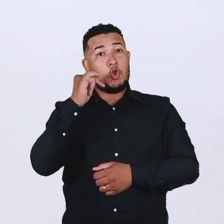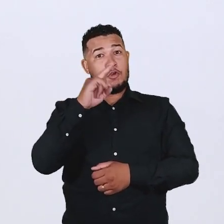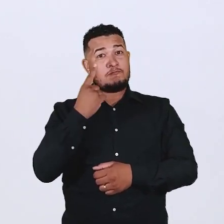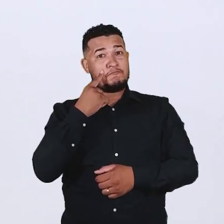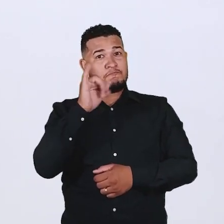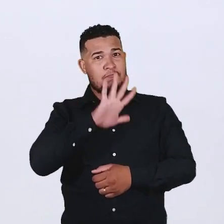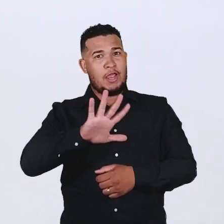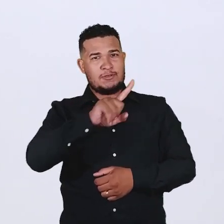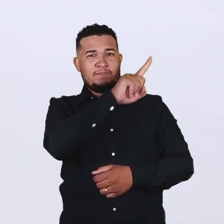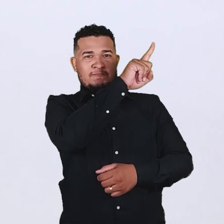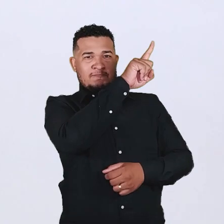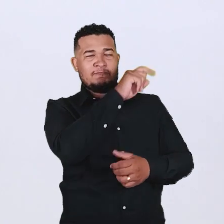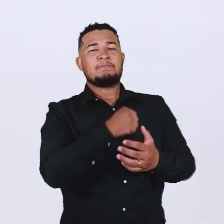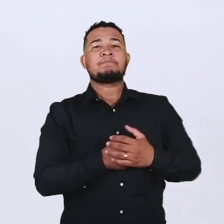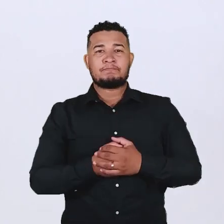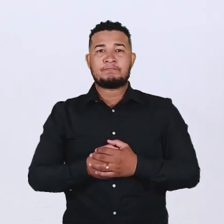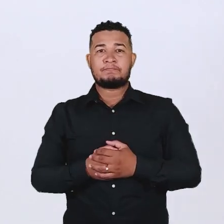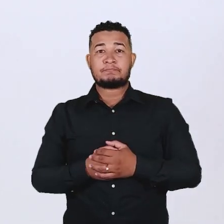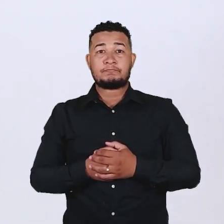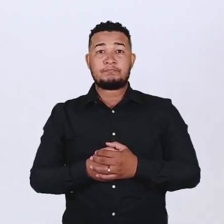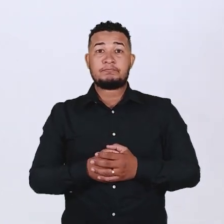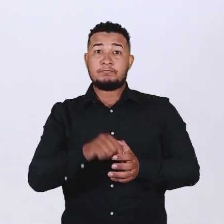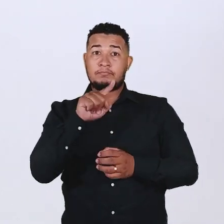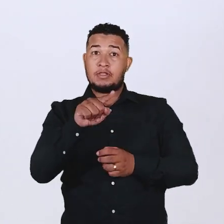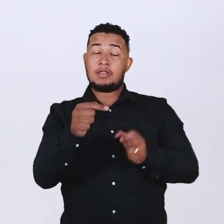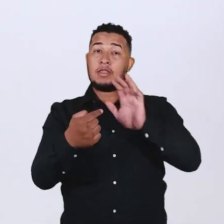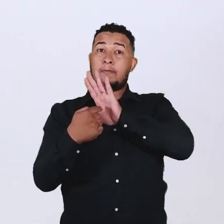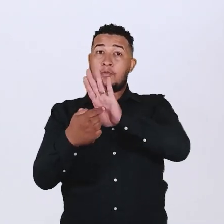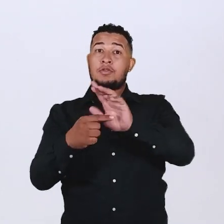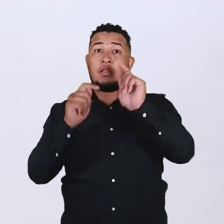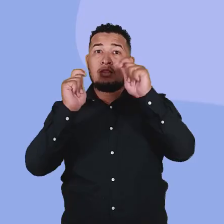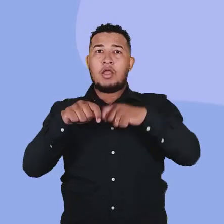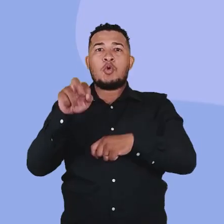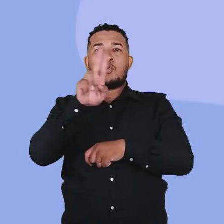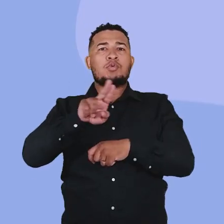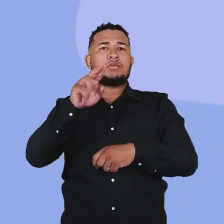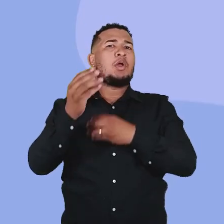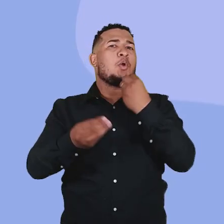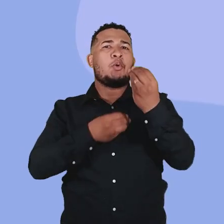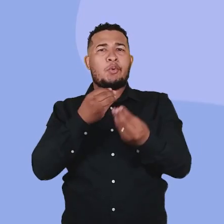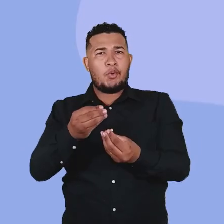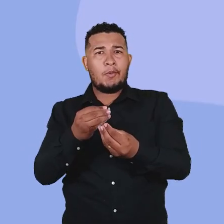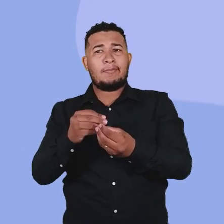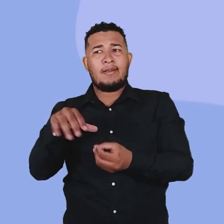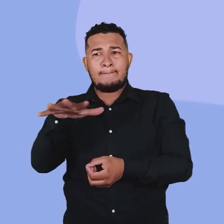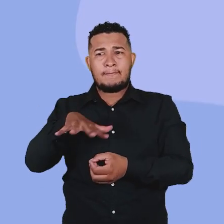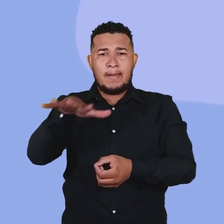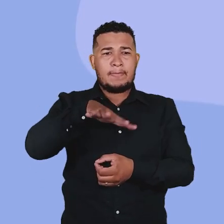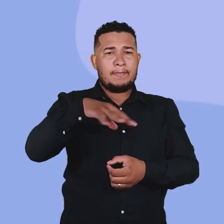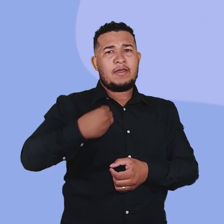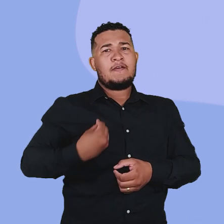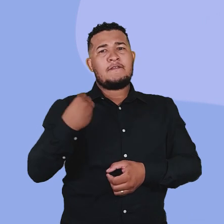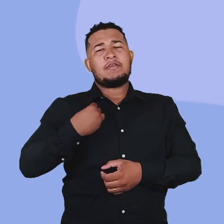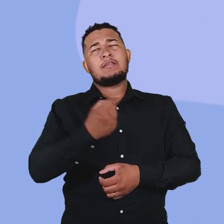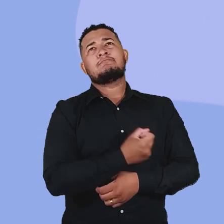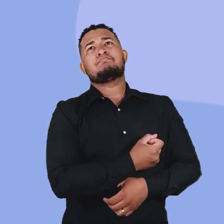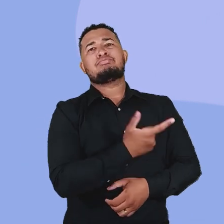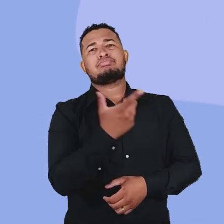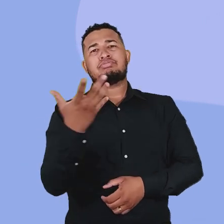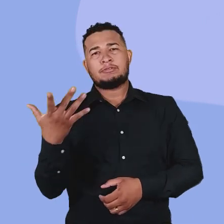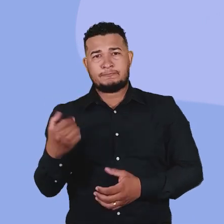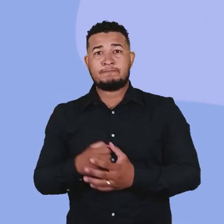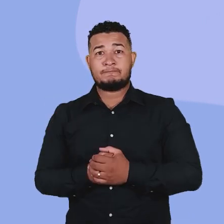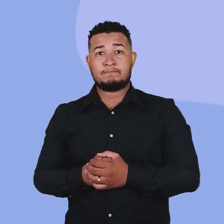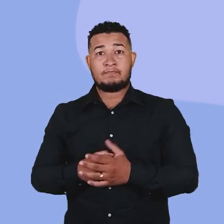importante. Olha ali na tela que é muito importante você entender isso. Essa dica, ela pode ser utilizada em todas as áreas da sua